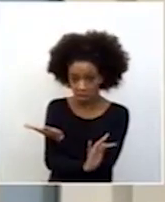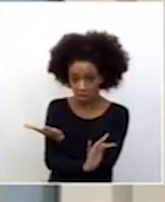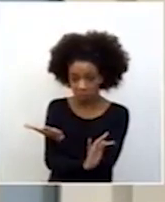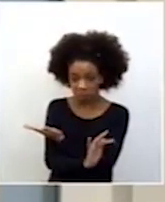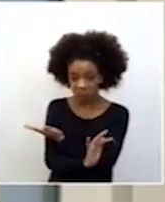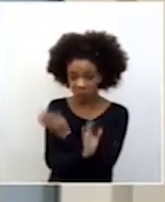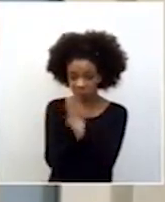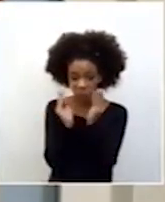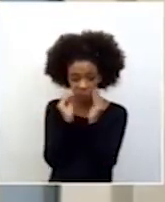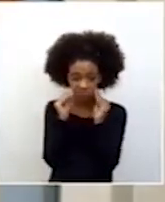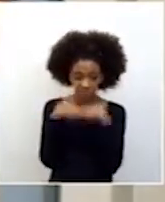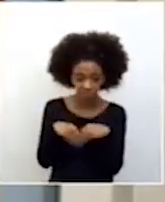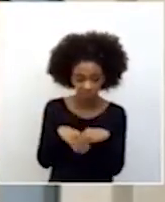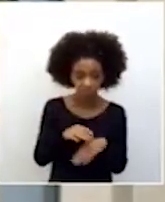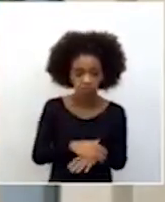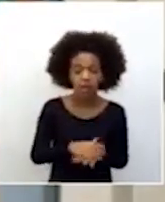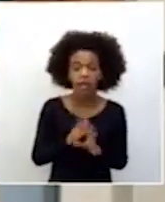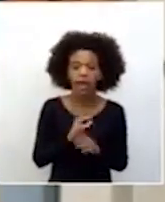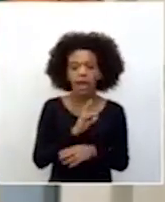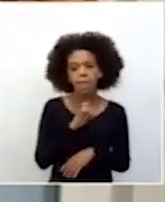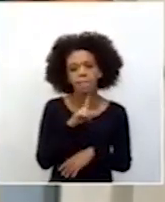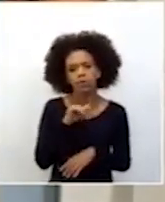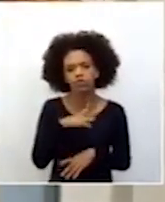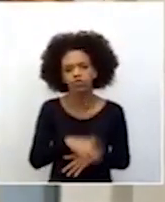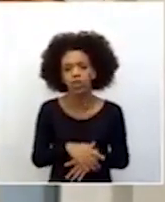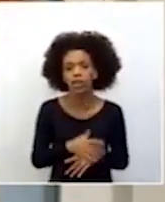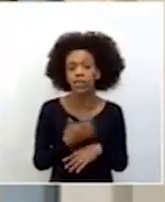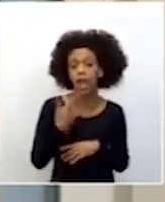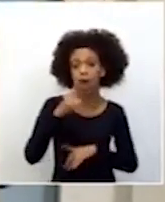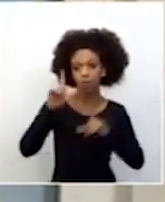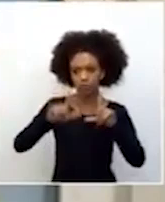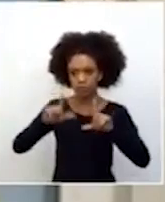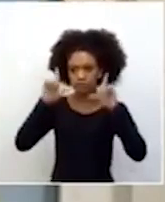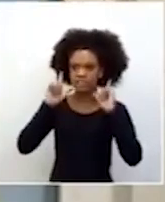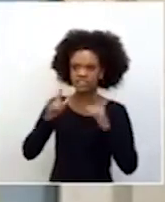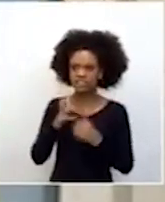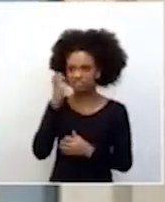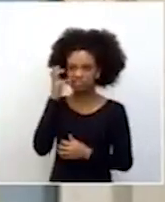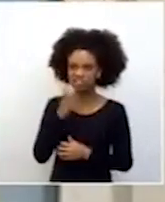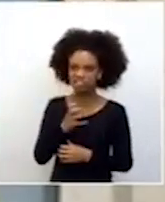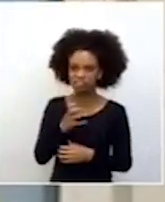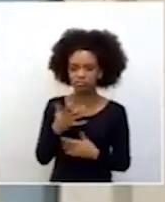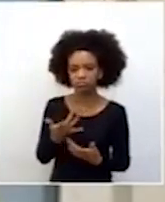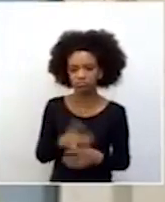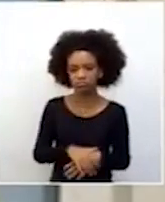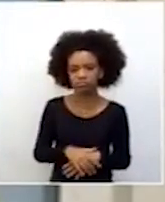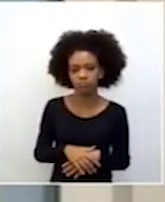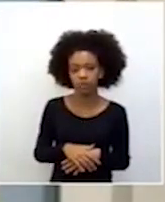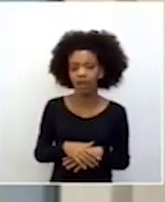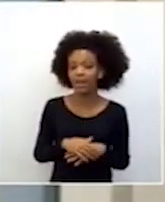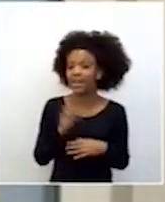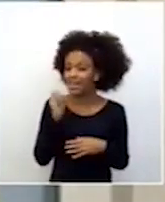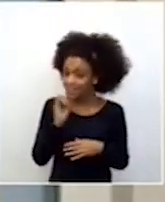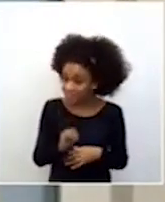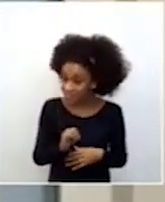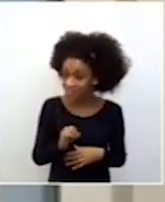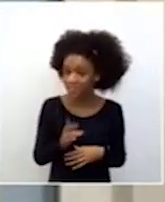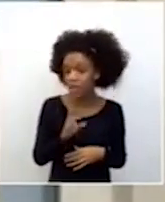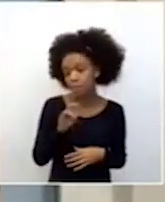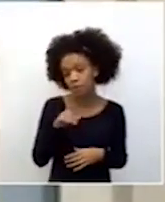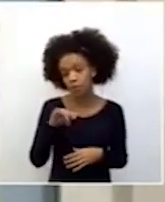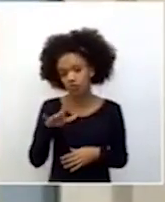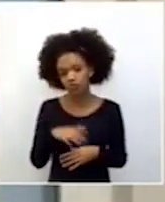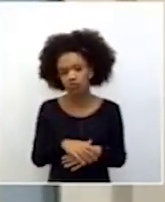de preguiça. E a palavra rebeldia que espera um outro tipo de imagem, a gente tem ironia. Se fosse rebeldia, o